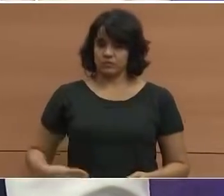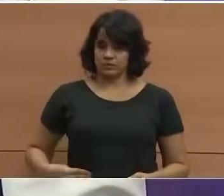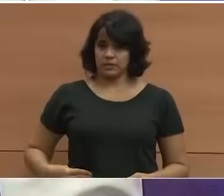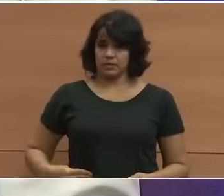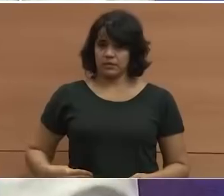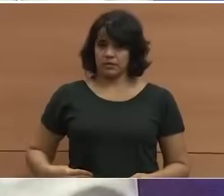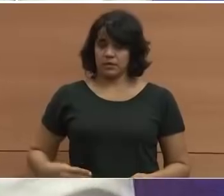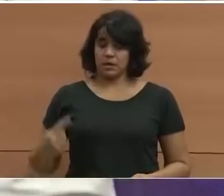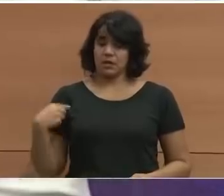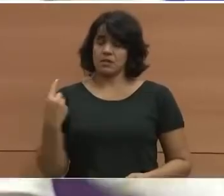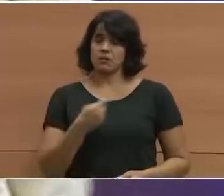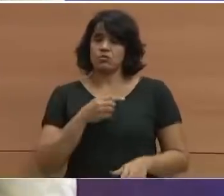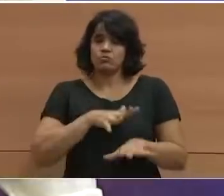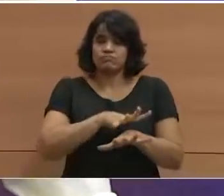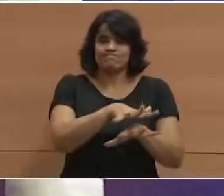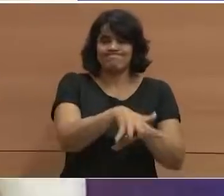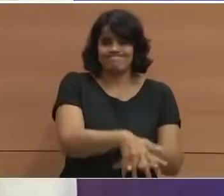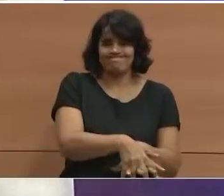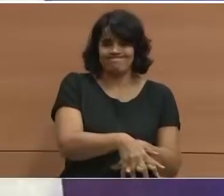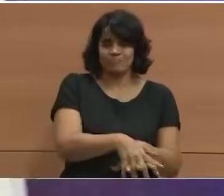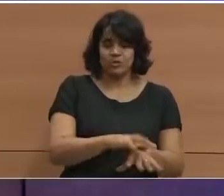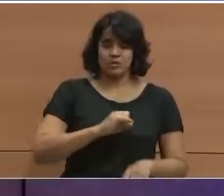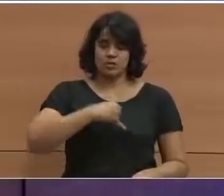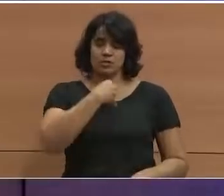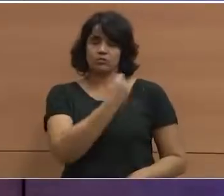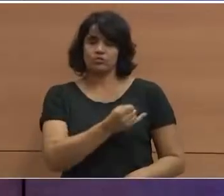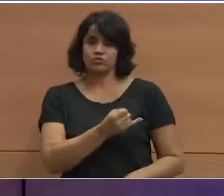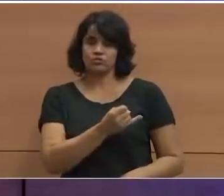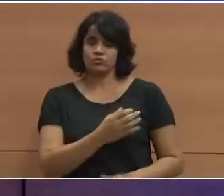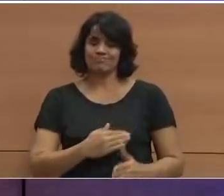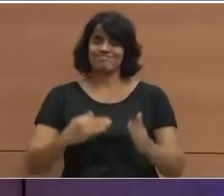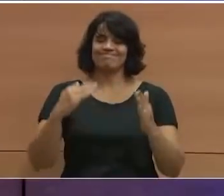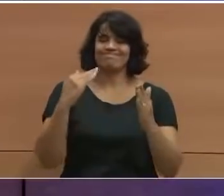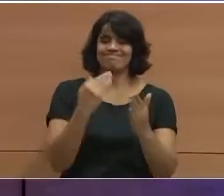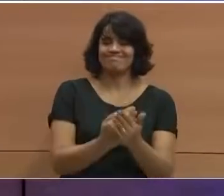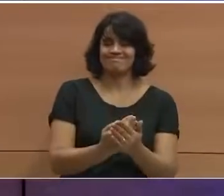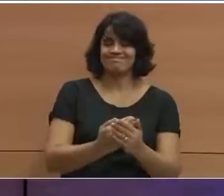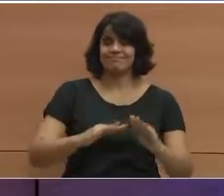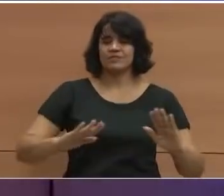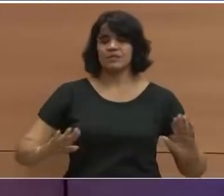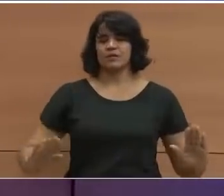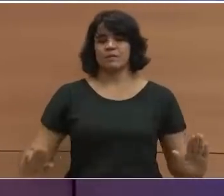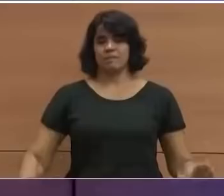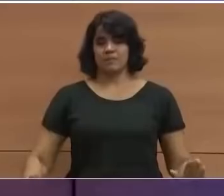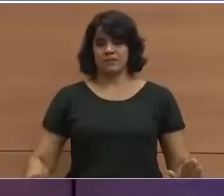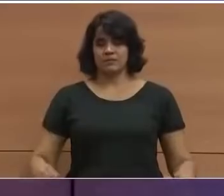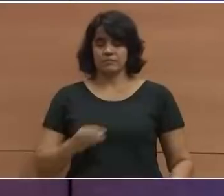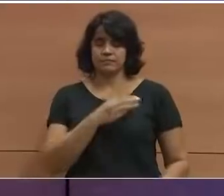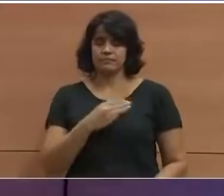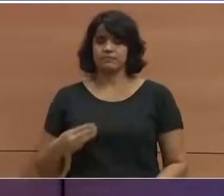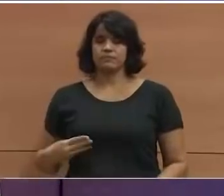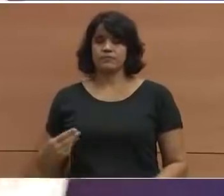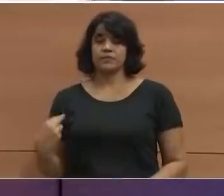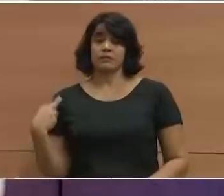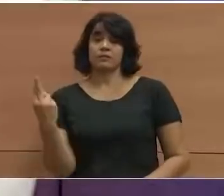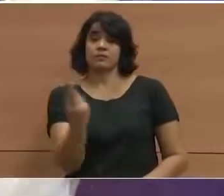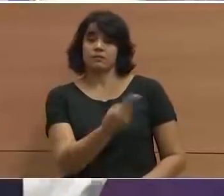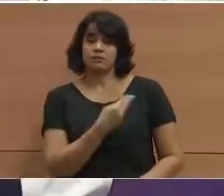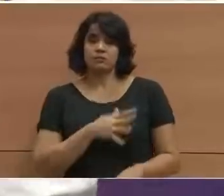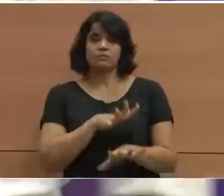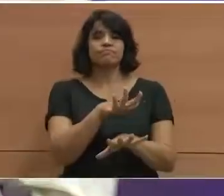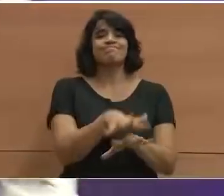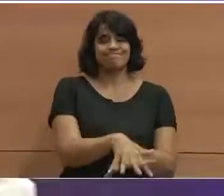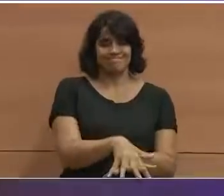nós pertencemos, e João vai terminar esse ministério a que nós pertencemos.